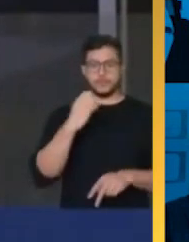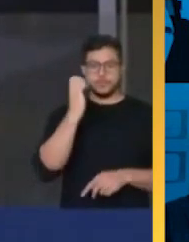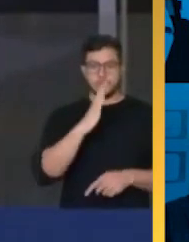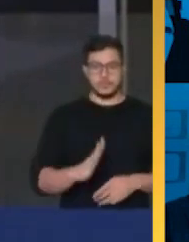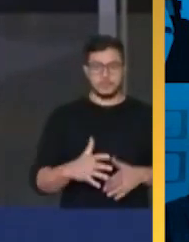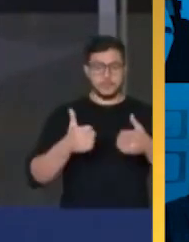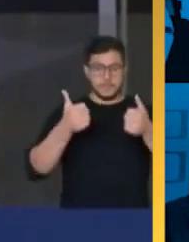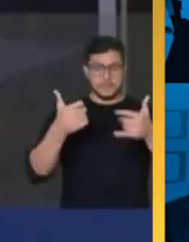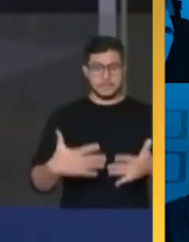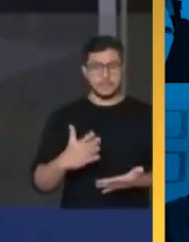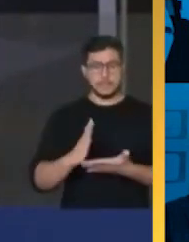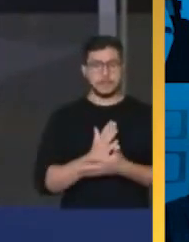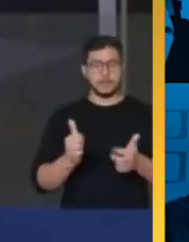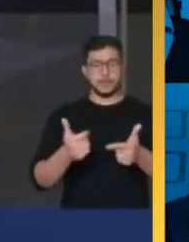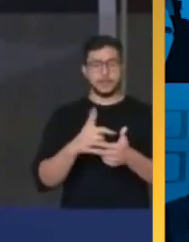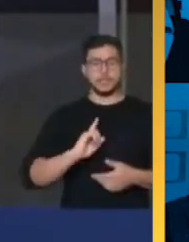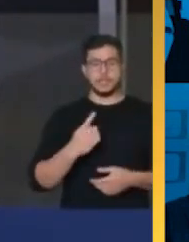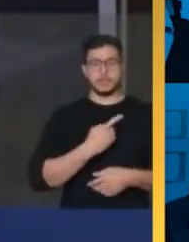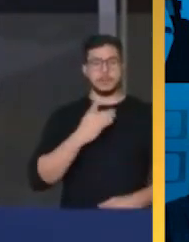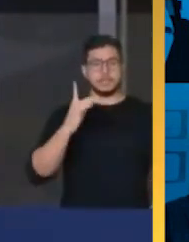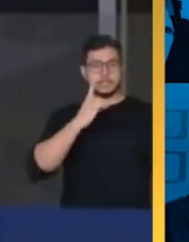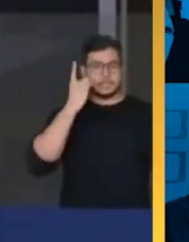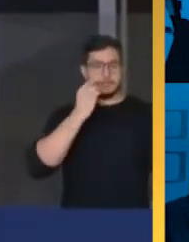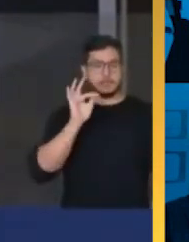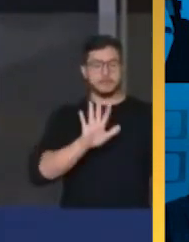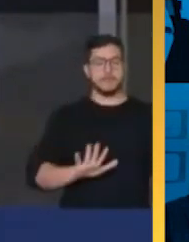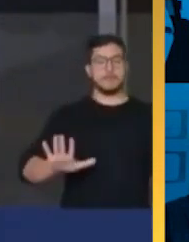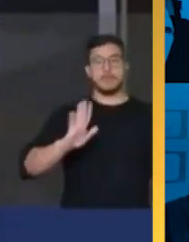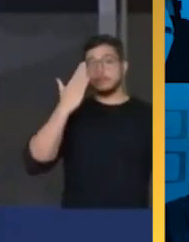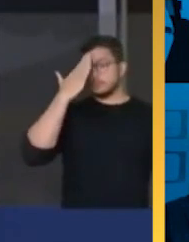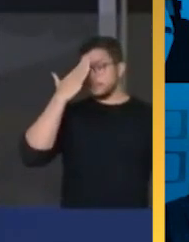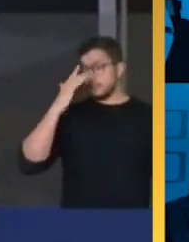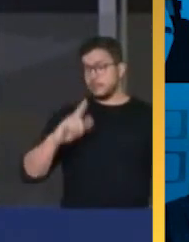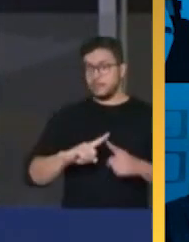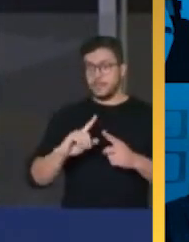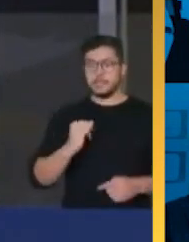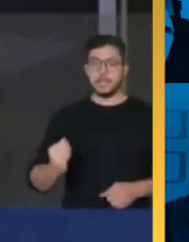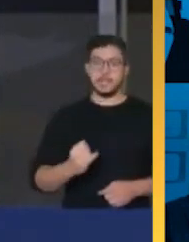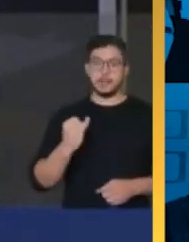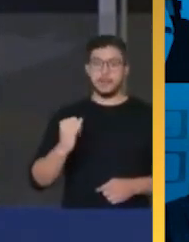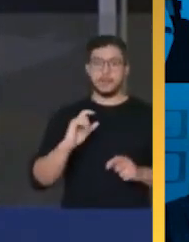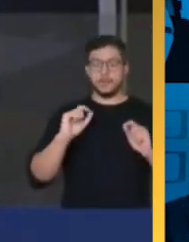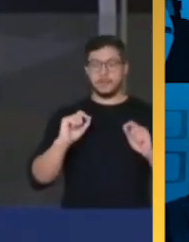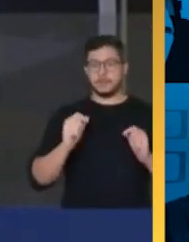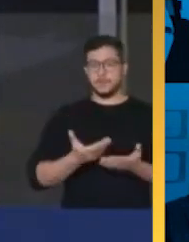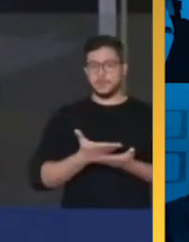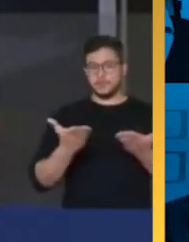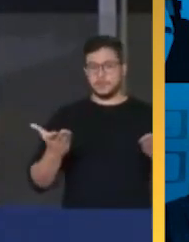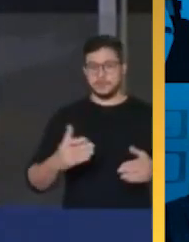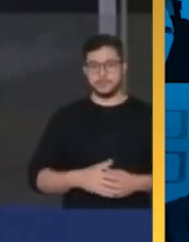que nós, deputados federais e senadores, sabemos, mas que é muito importante para que haja compreensão do que eu pretendo